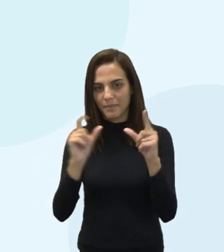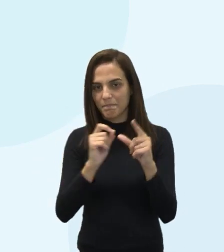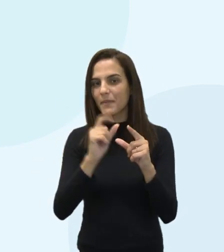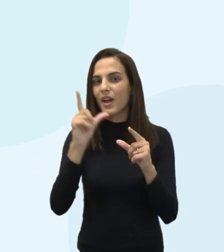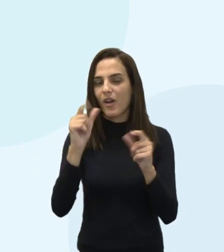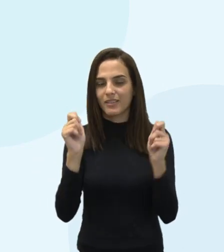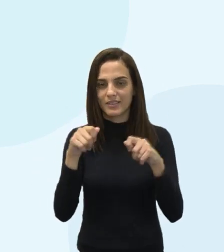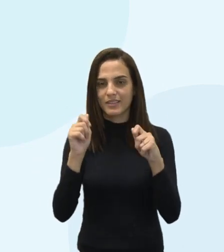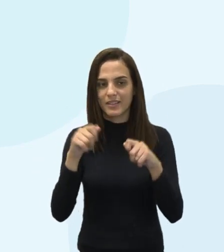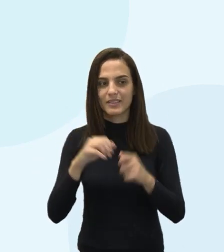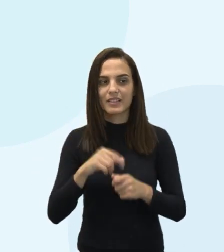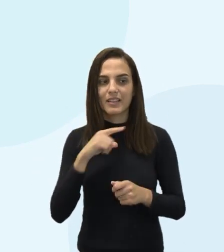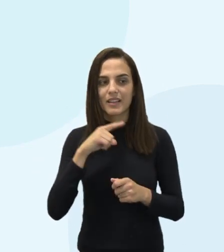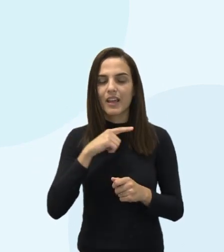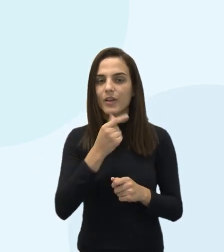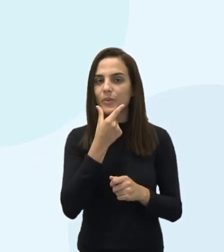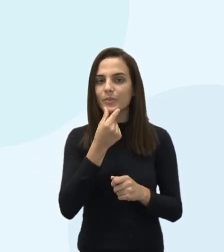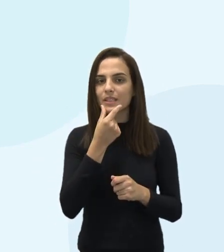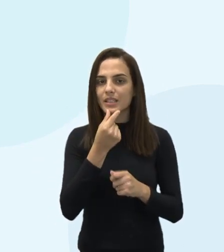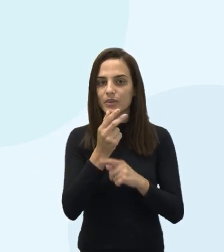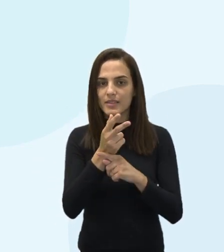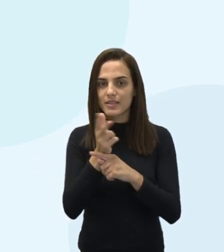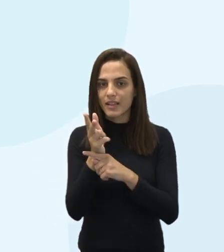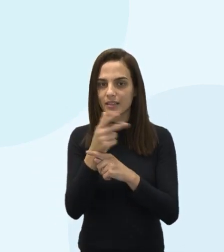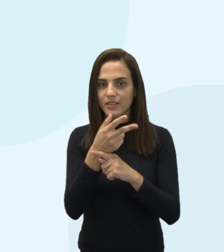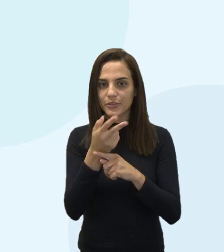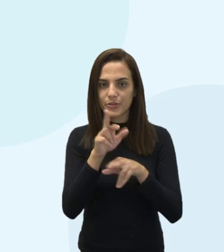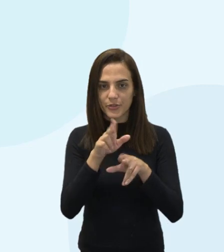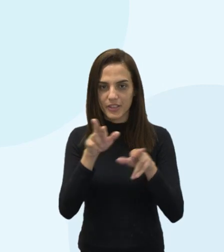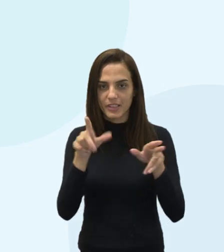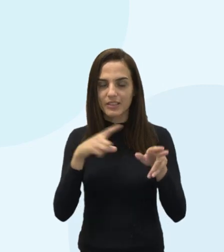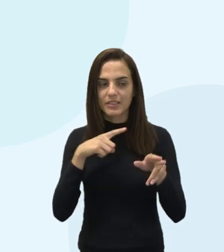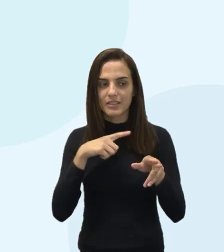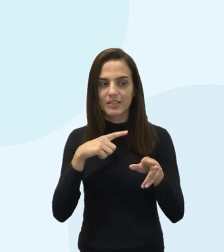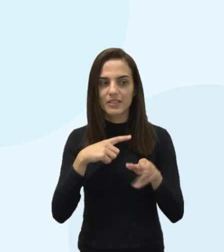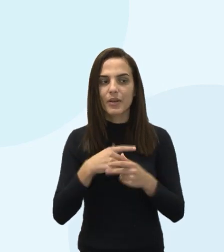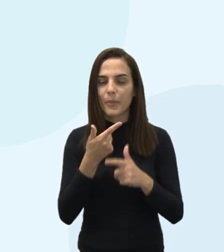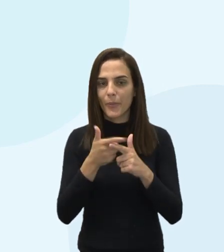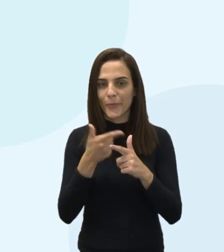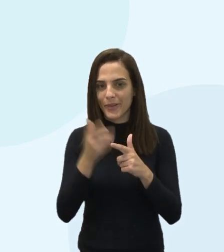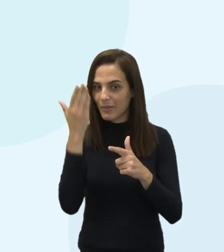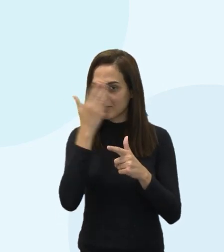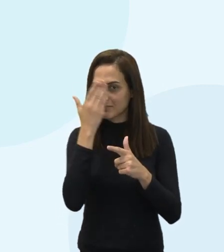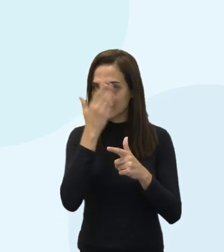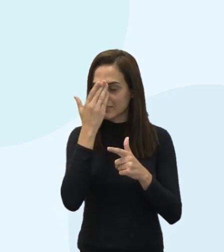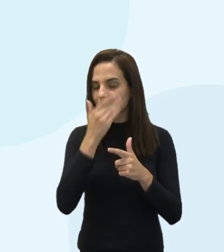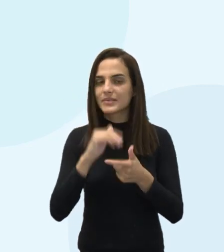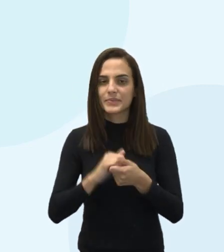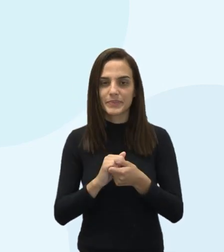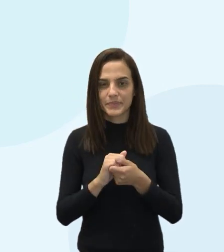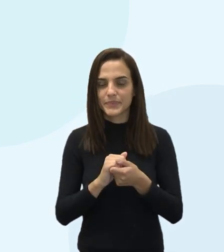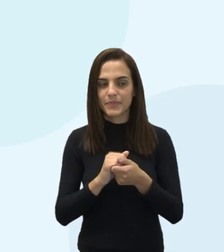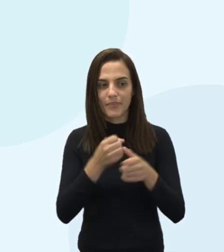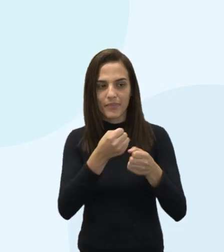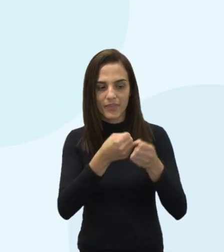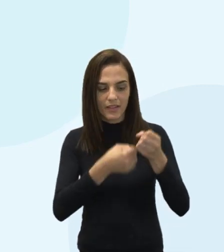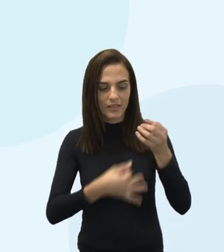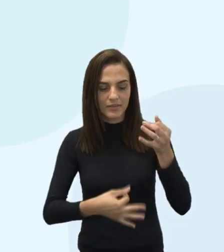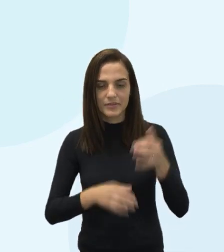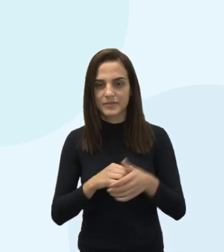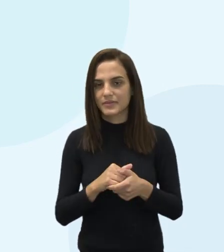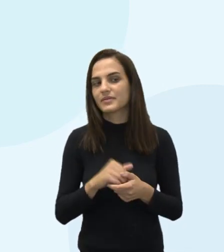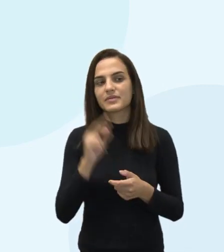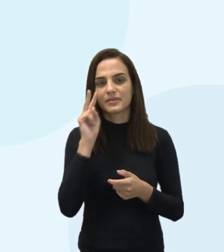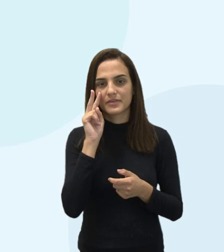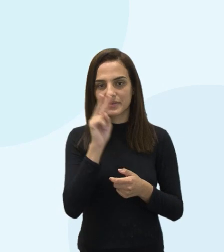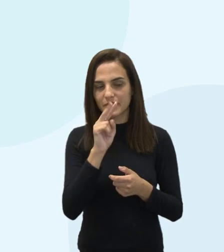A gente tem um menino, várias setas, né? Para quem tem problema visual, vamos fazer uma pequena descrição. E para quem não está enxergando porque